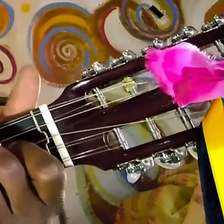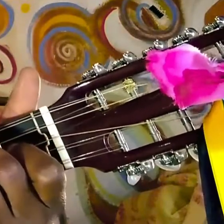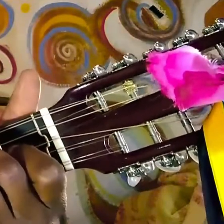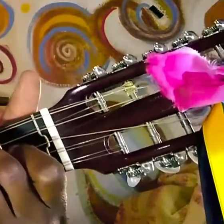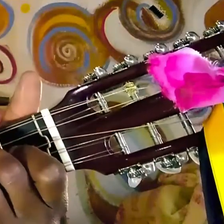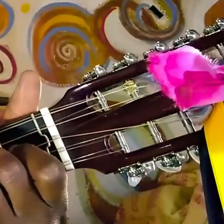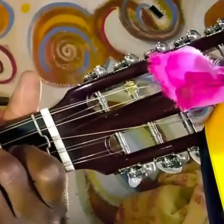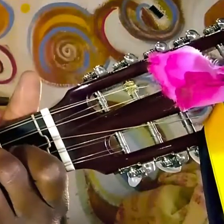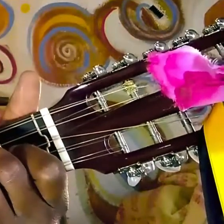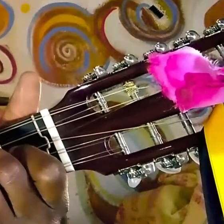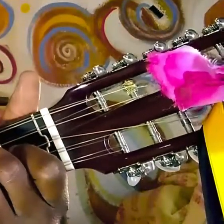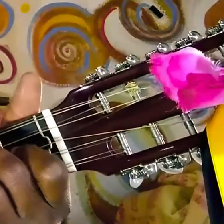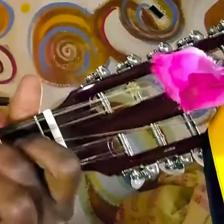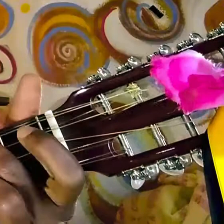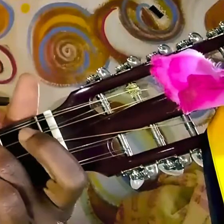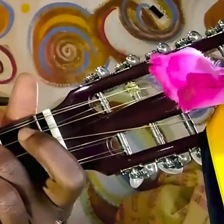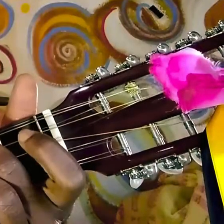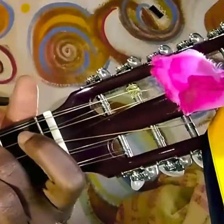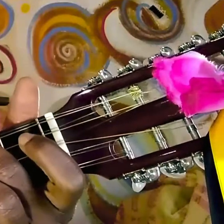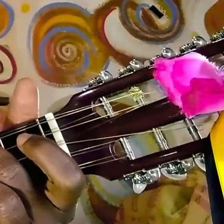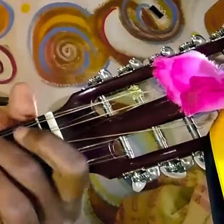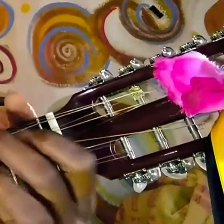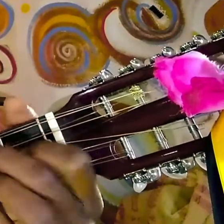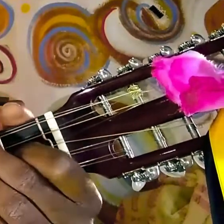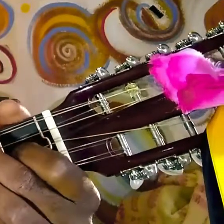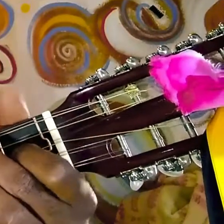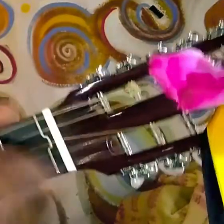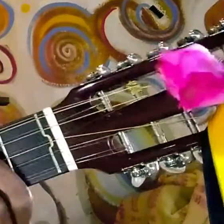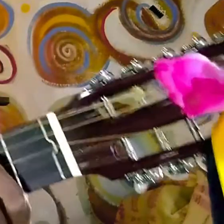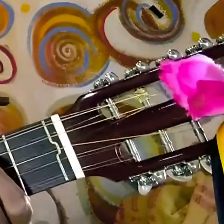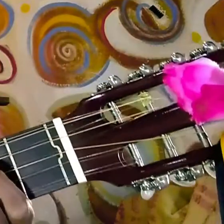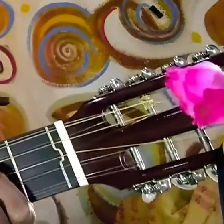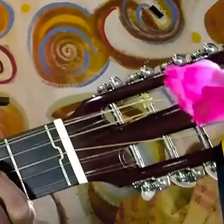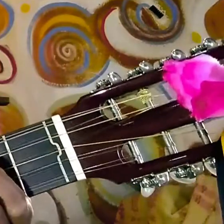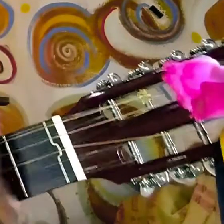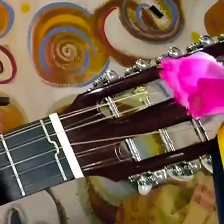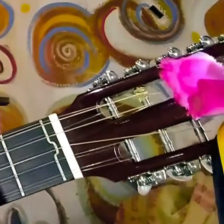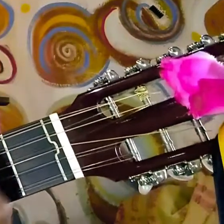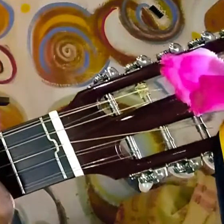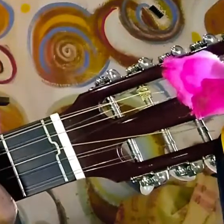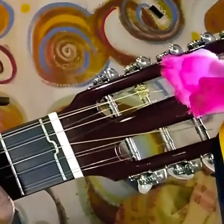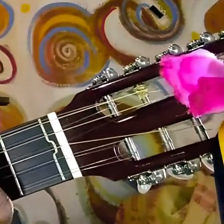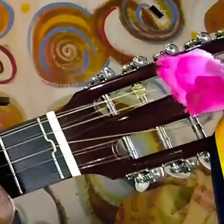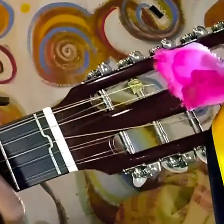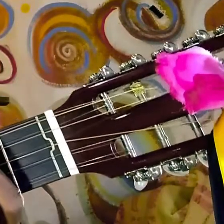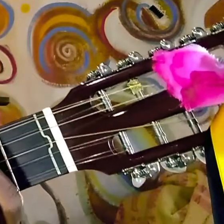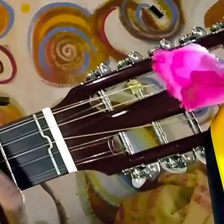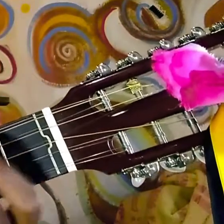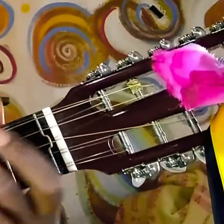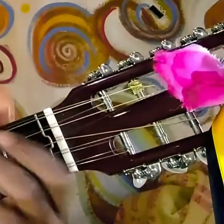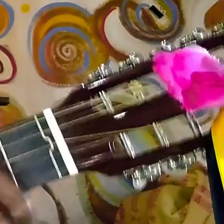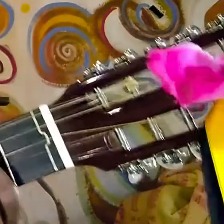daqui a pouco tega Rose que é para nós ter que enviar